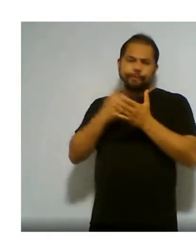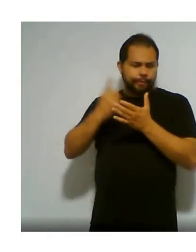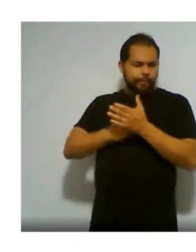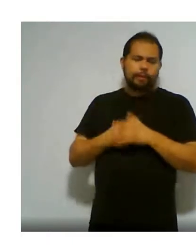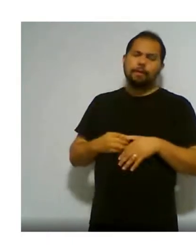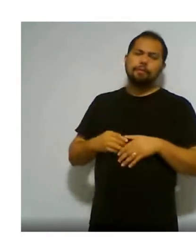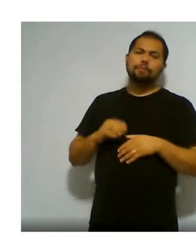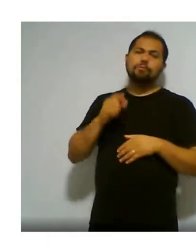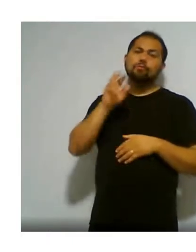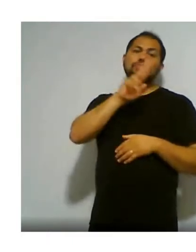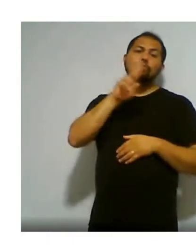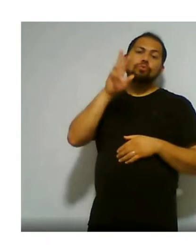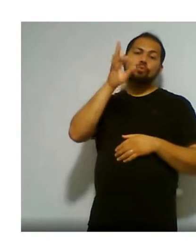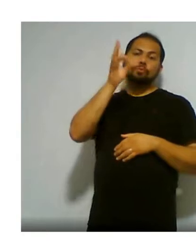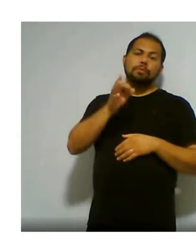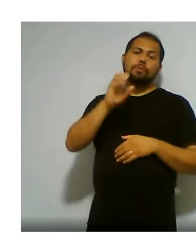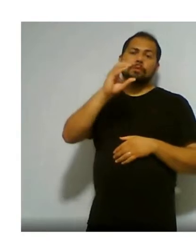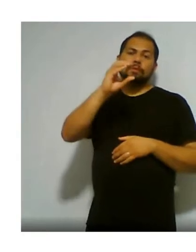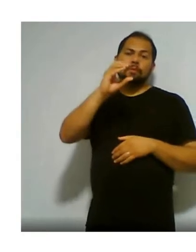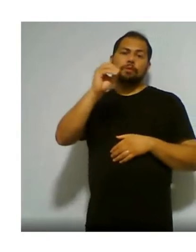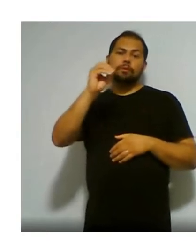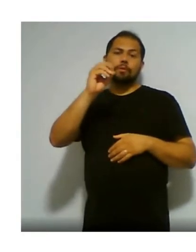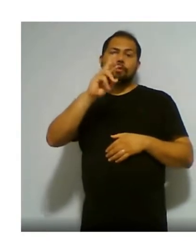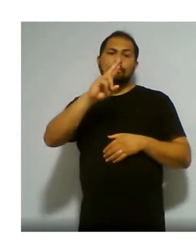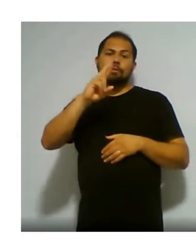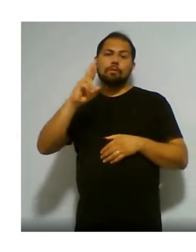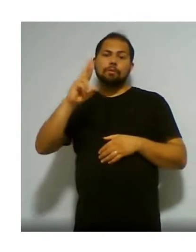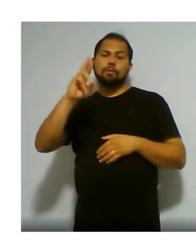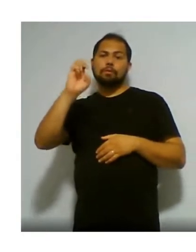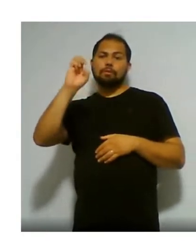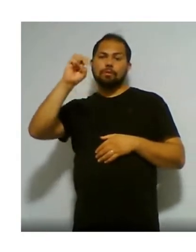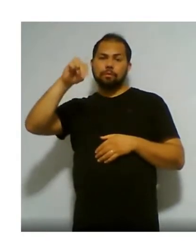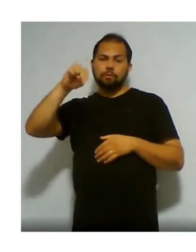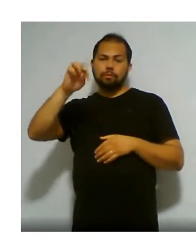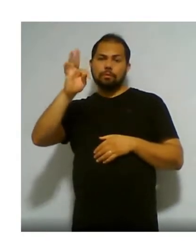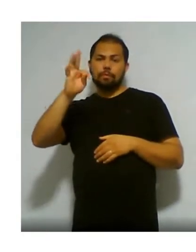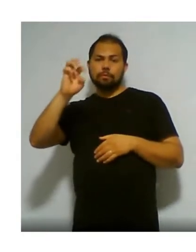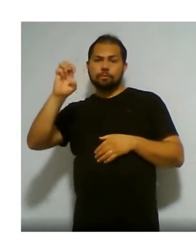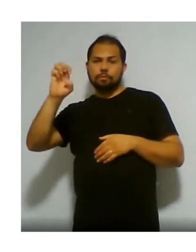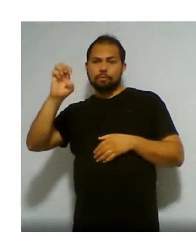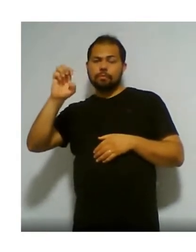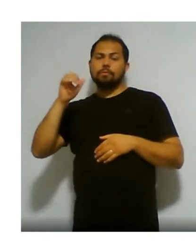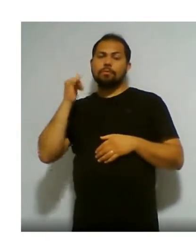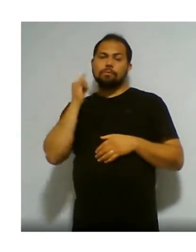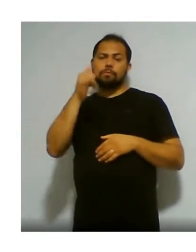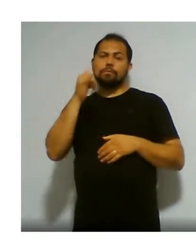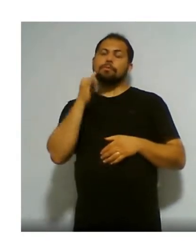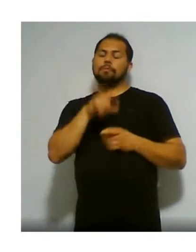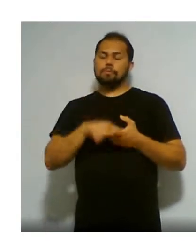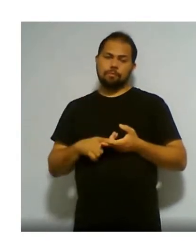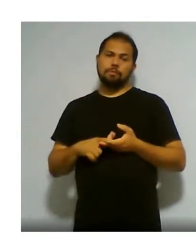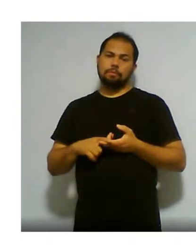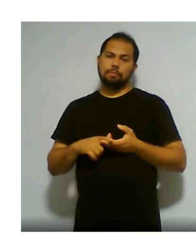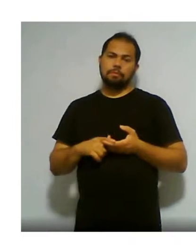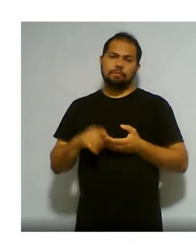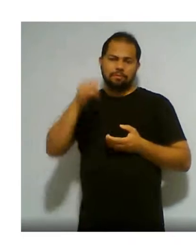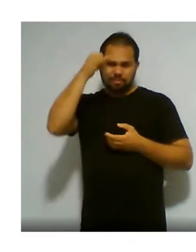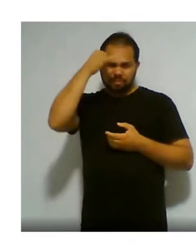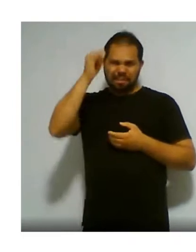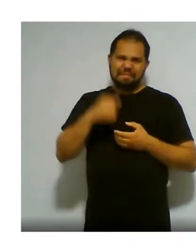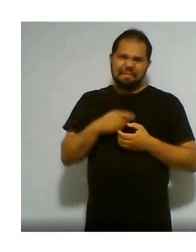elétrica é em amperes. Né? 2 amperes, 3 amperes, 1 ampere. Então evitem falar os termos